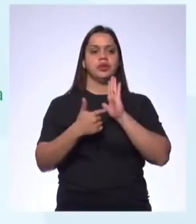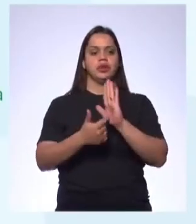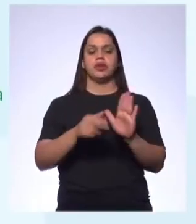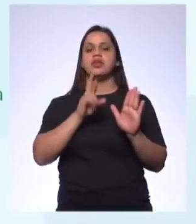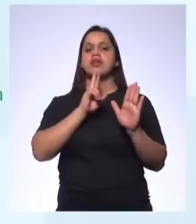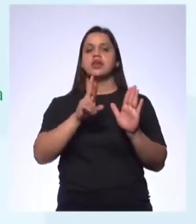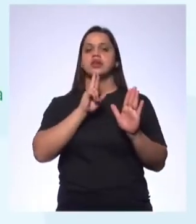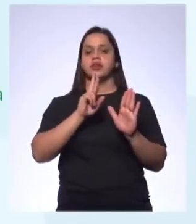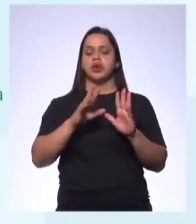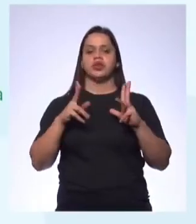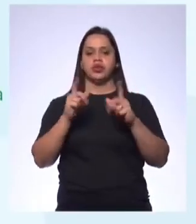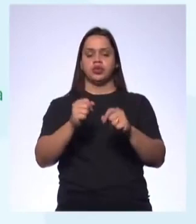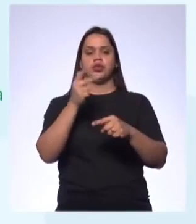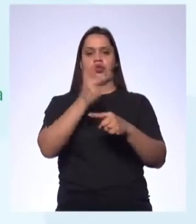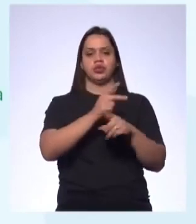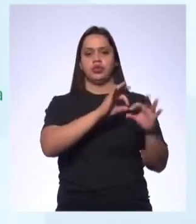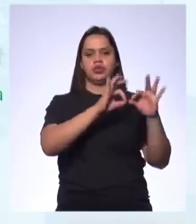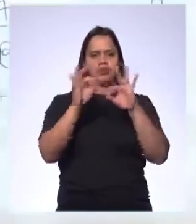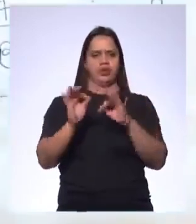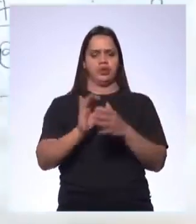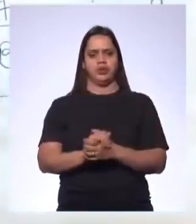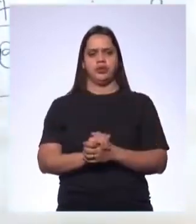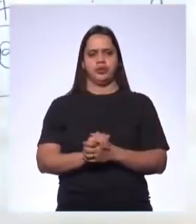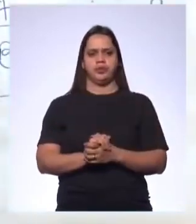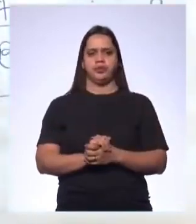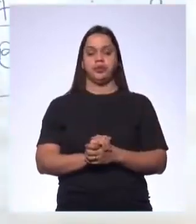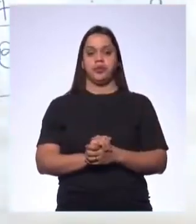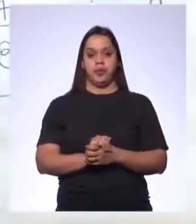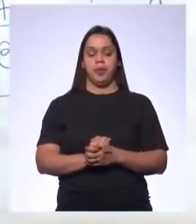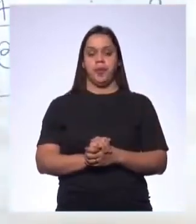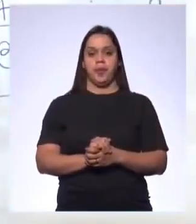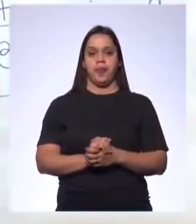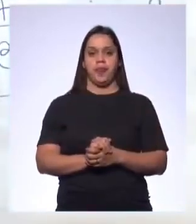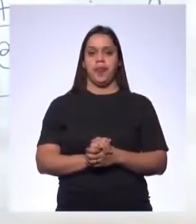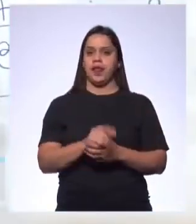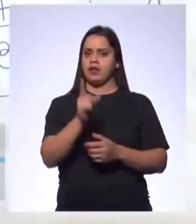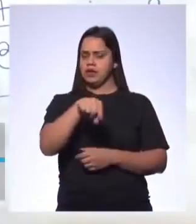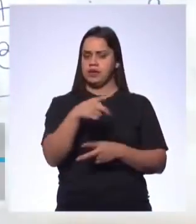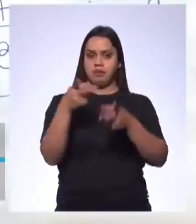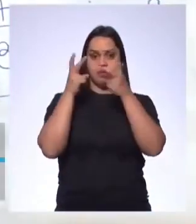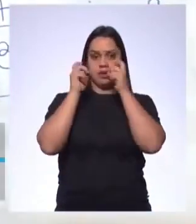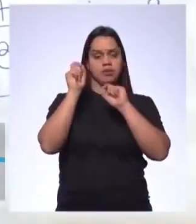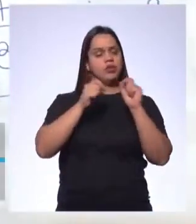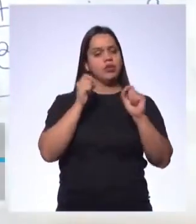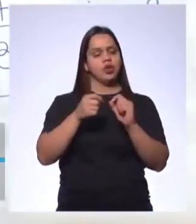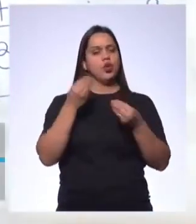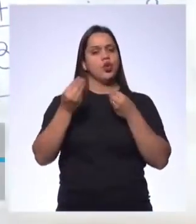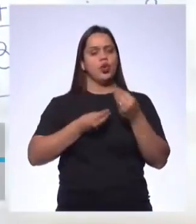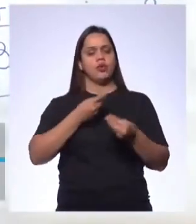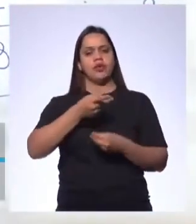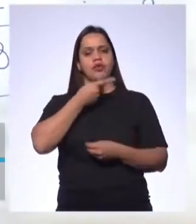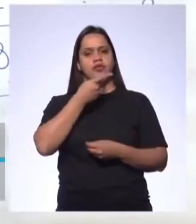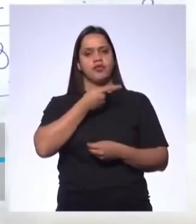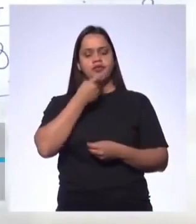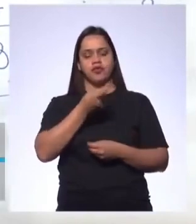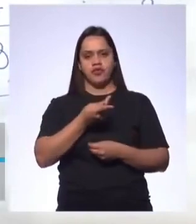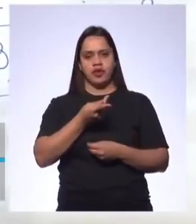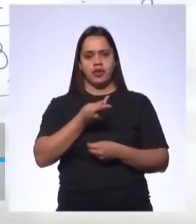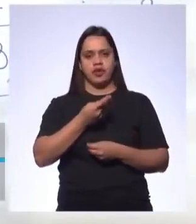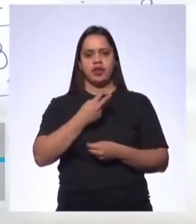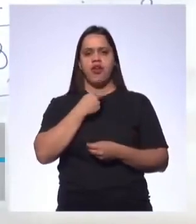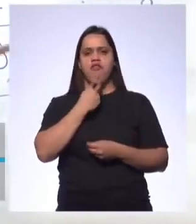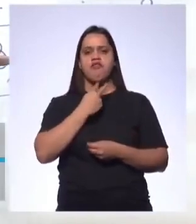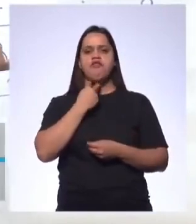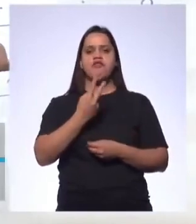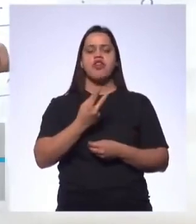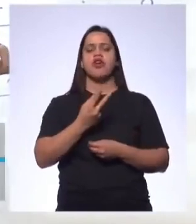respostas do vídeo. Vocês podem votar em mim, diretor. Vocês perceberam a pronúncia do vídeo? Vocês perceberam que é uma